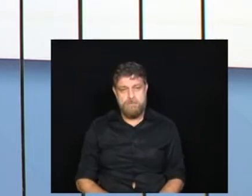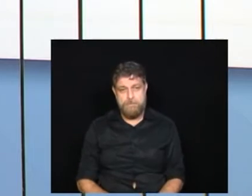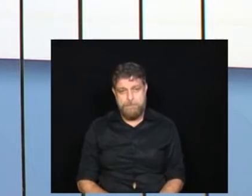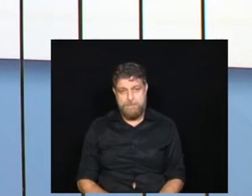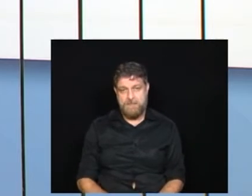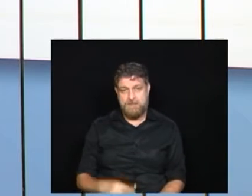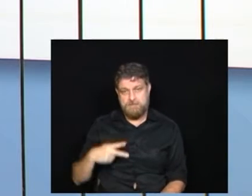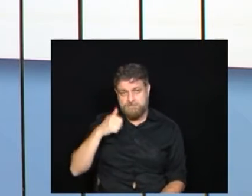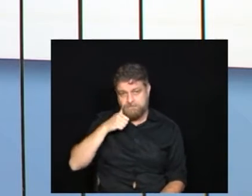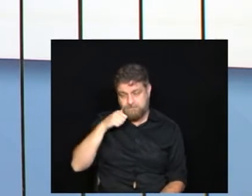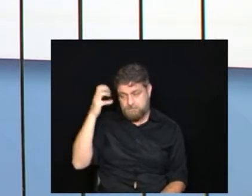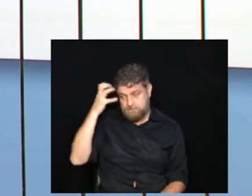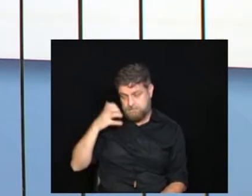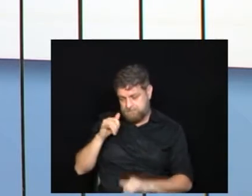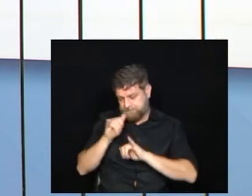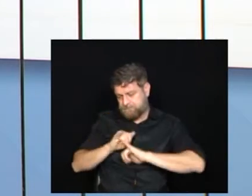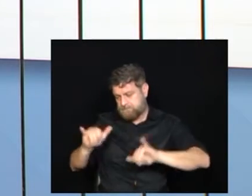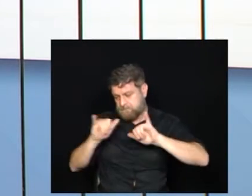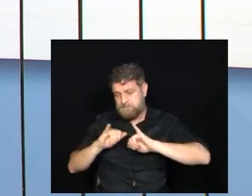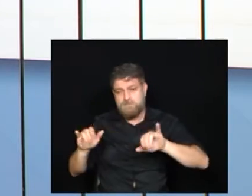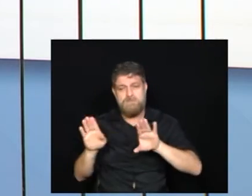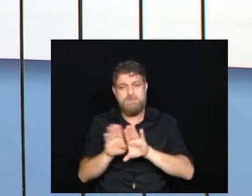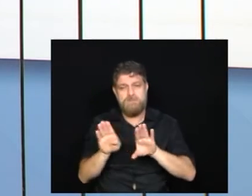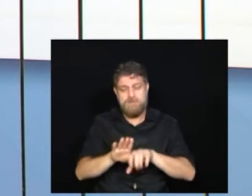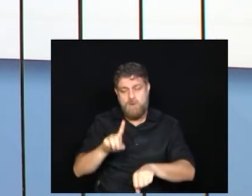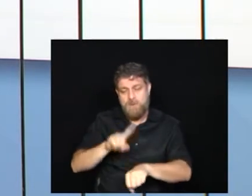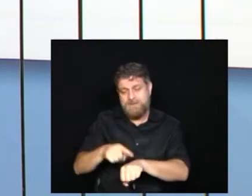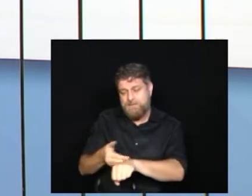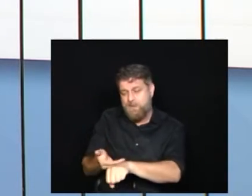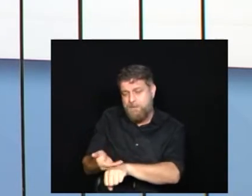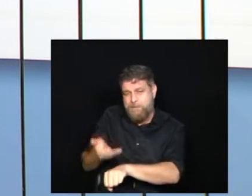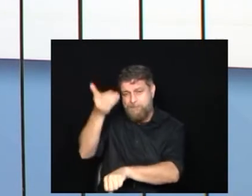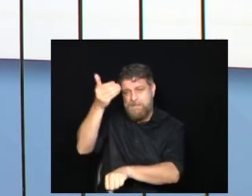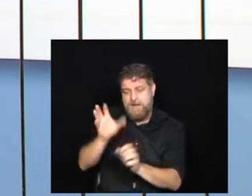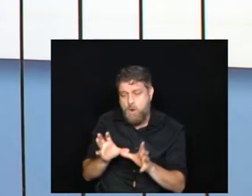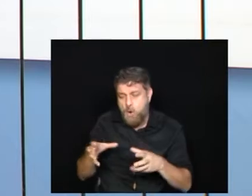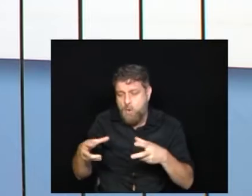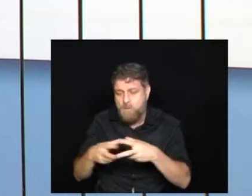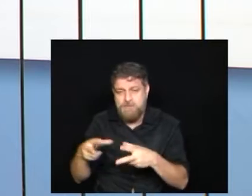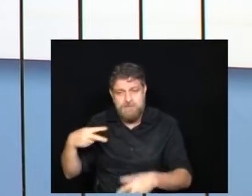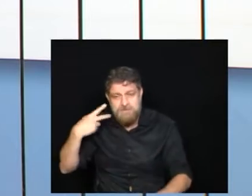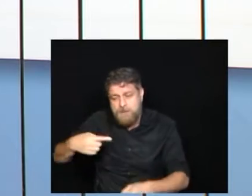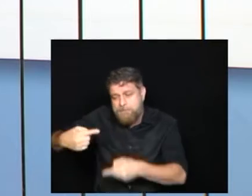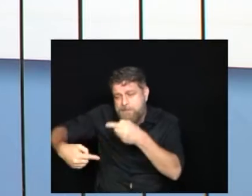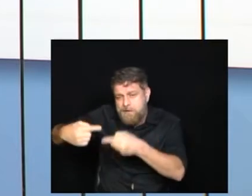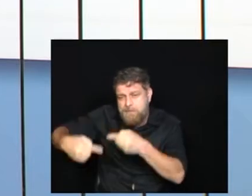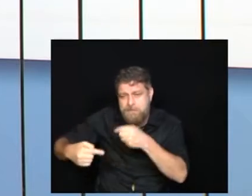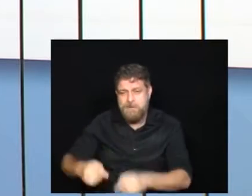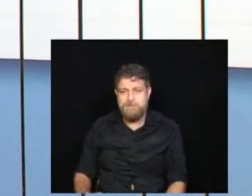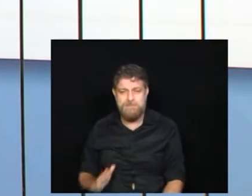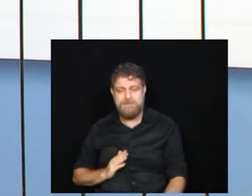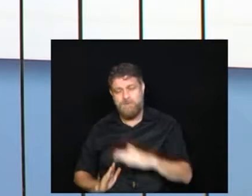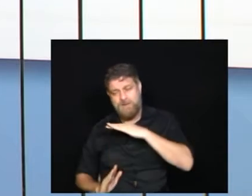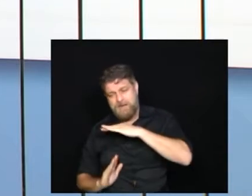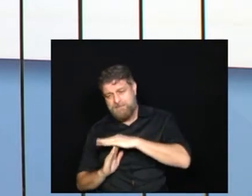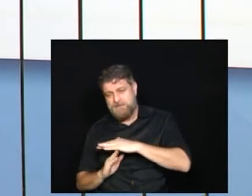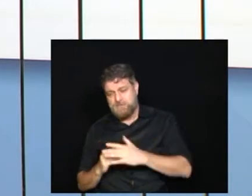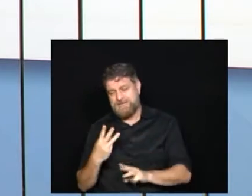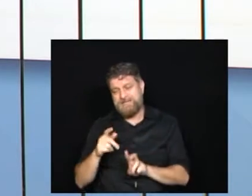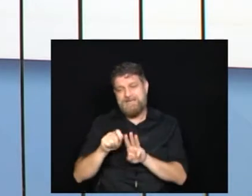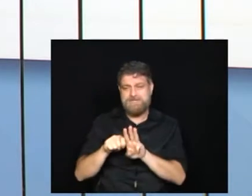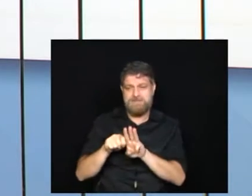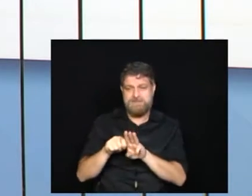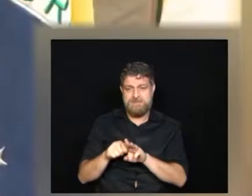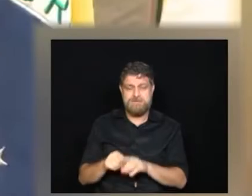A vereadora anunciou ainda a prorrogação dos trabalhos da comissão, previstos inicialmente para 3